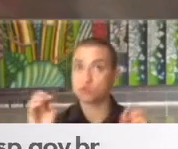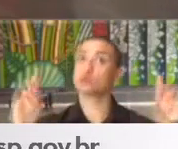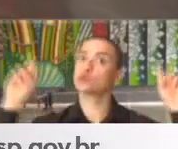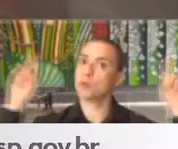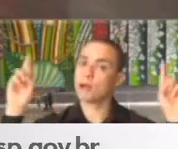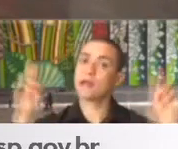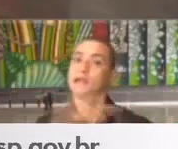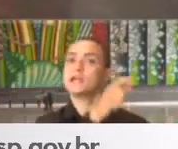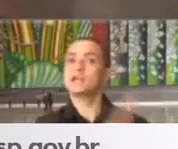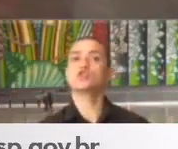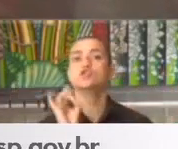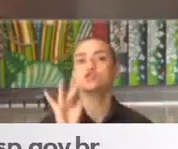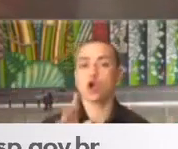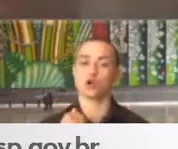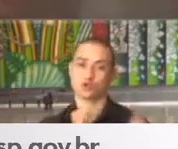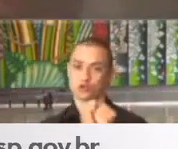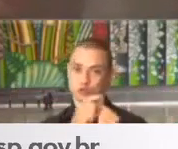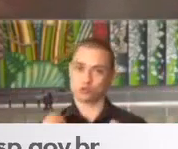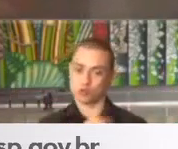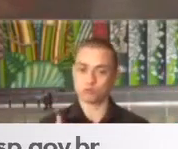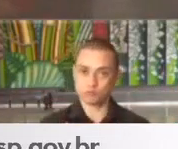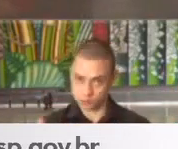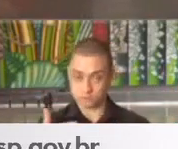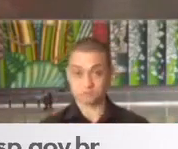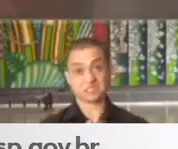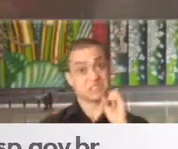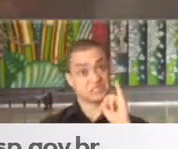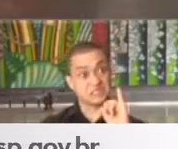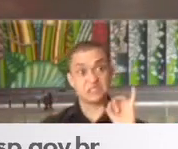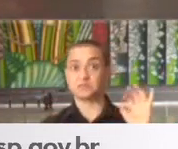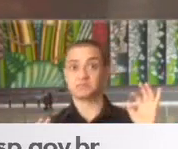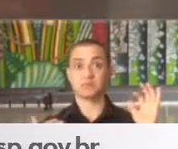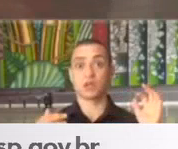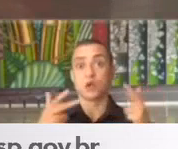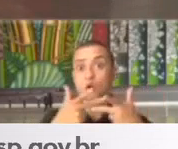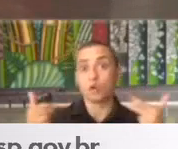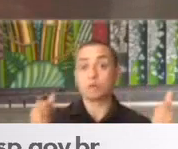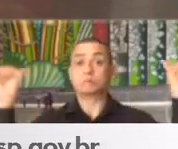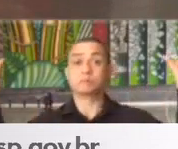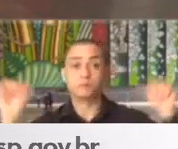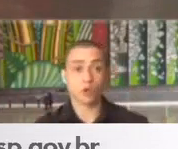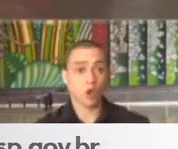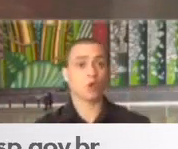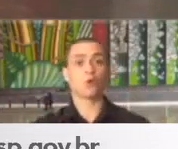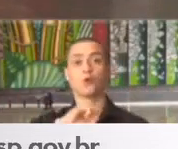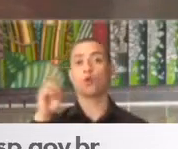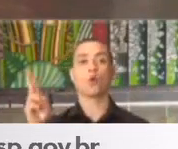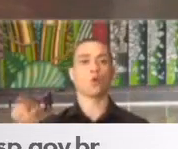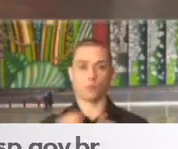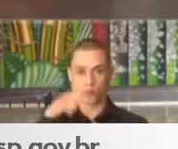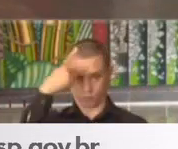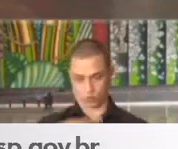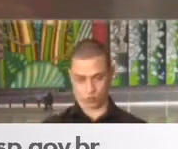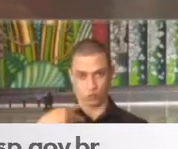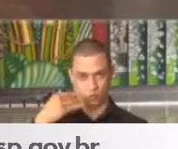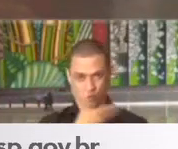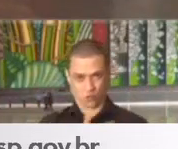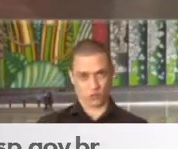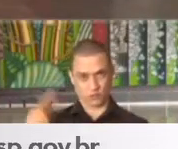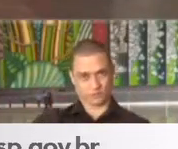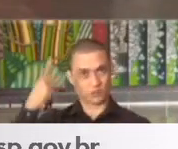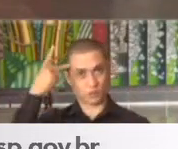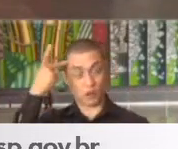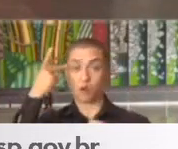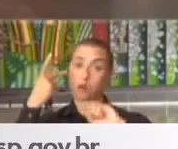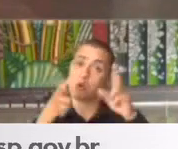estar conosco em breve. Se houver alguma situação que exija exames também da minha parte como governador do Estado de São Paulo e todos que